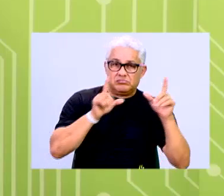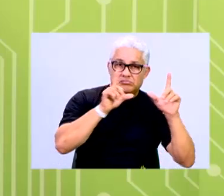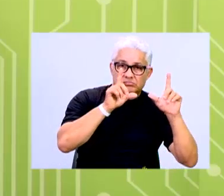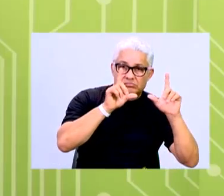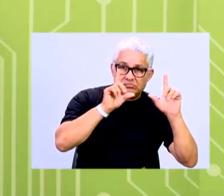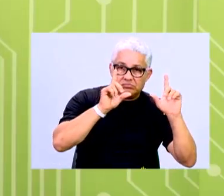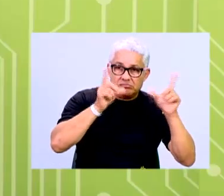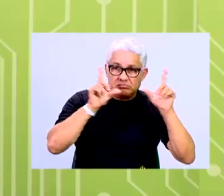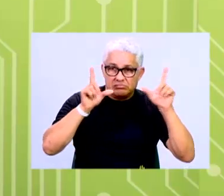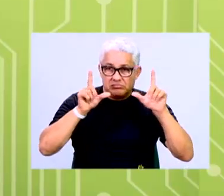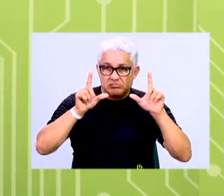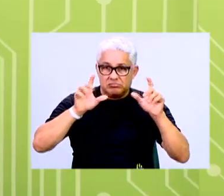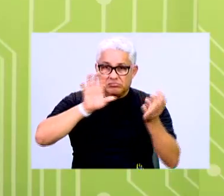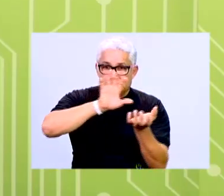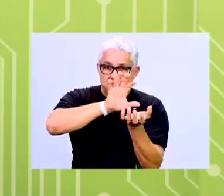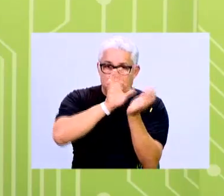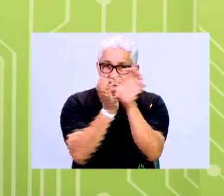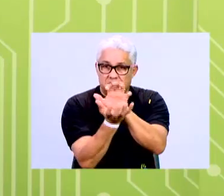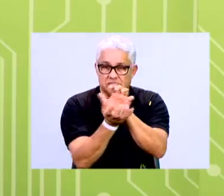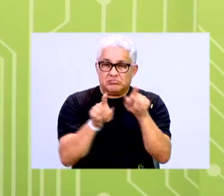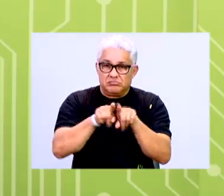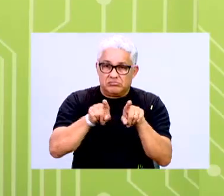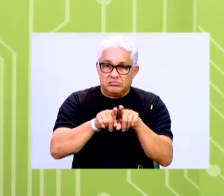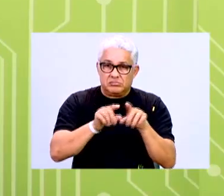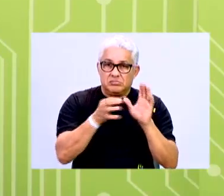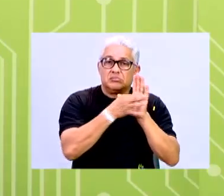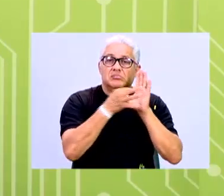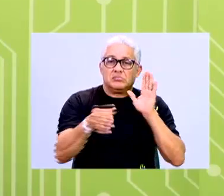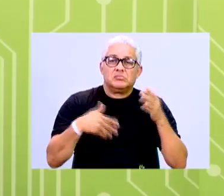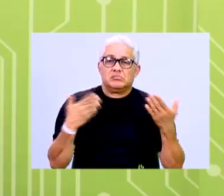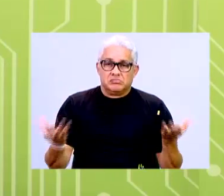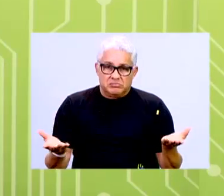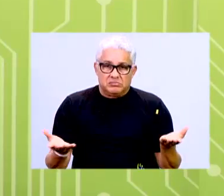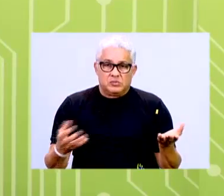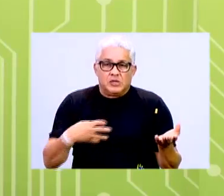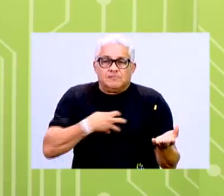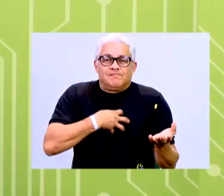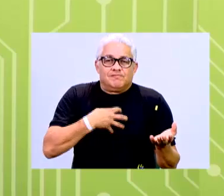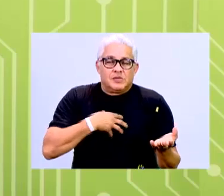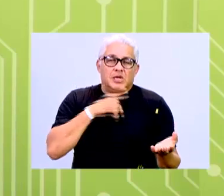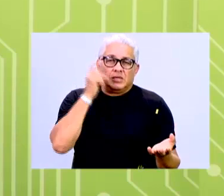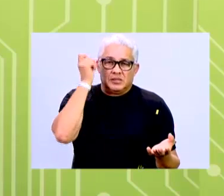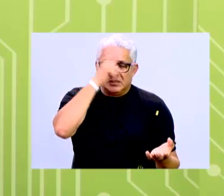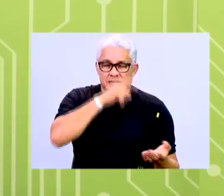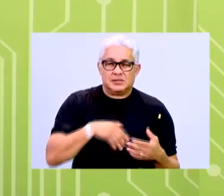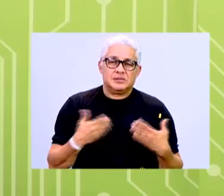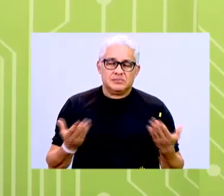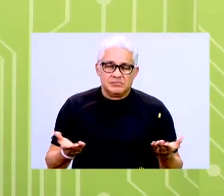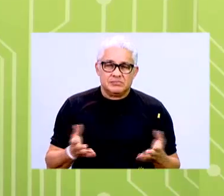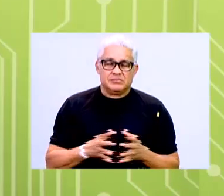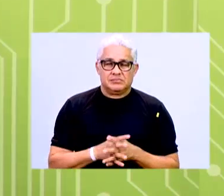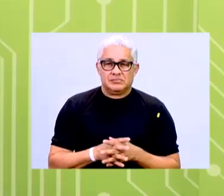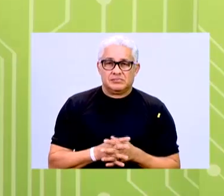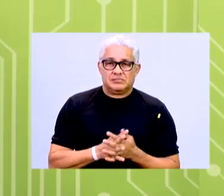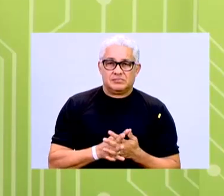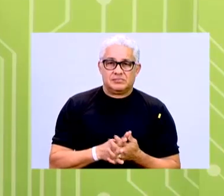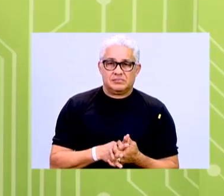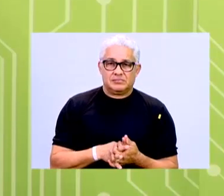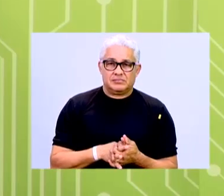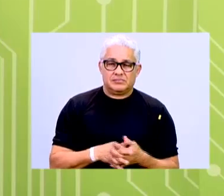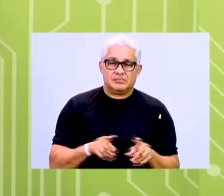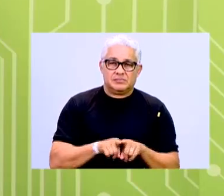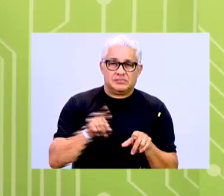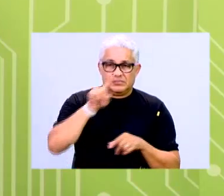né, a interface, quais são as sugestões, o que ele sente de dificuldade, né? Porque uma das questões é